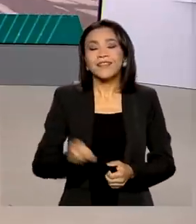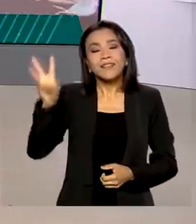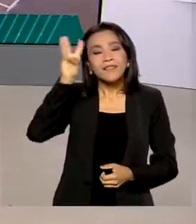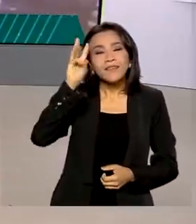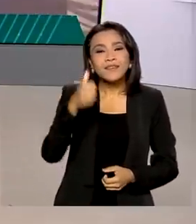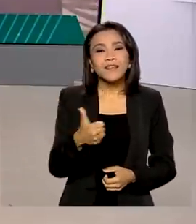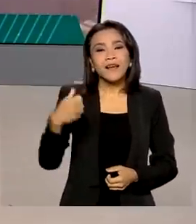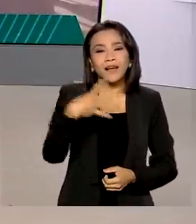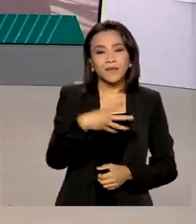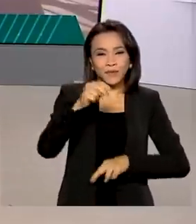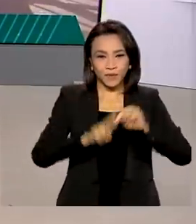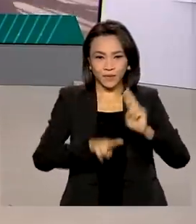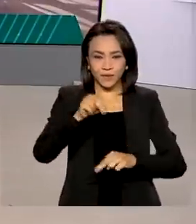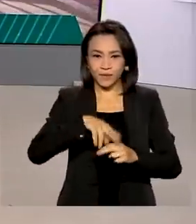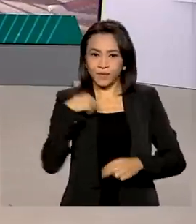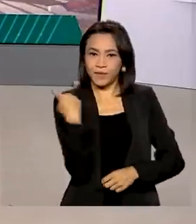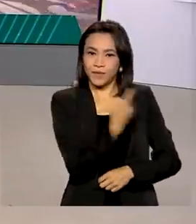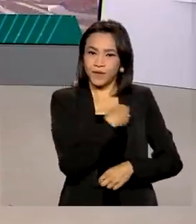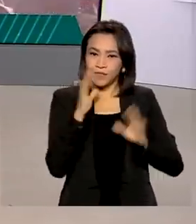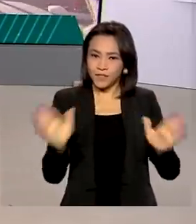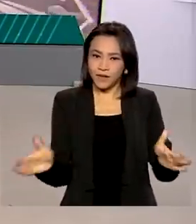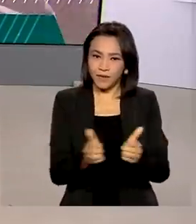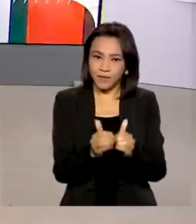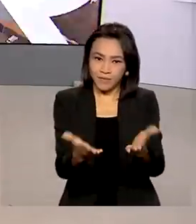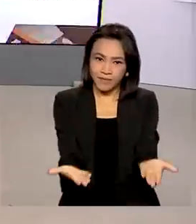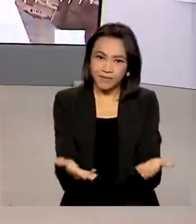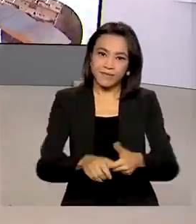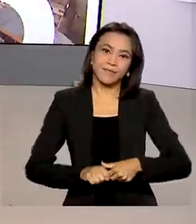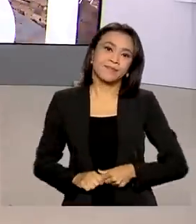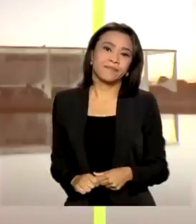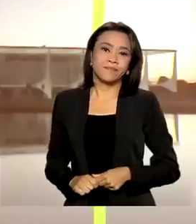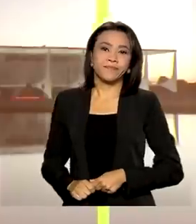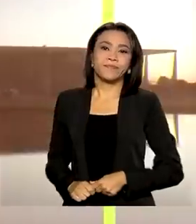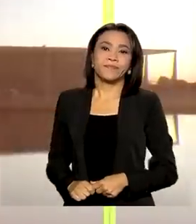Terça-feira, 14 de junho, o Brasil em Dia já está no ar.